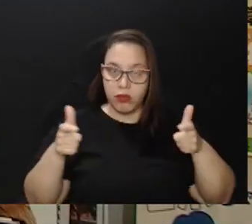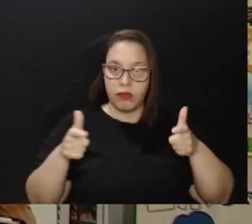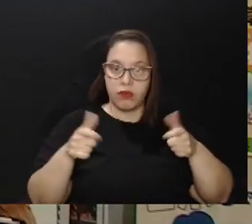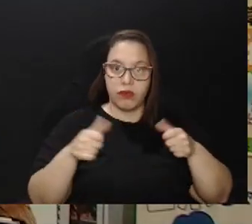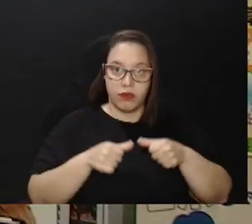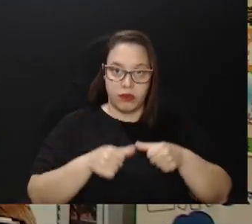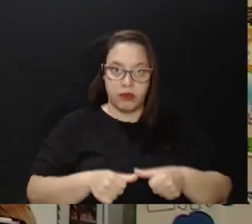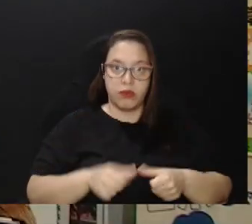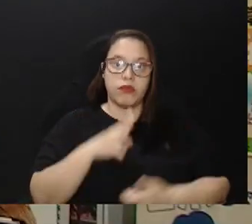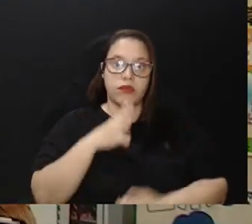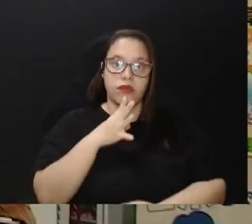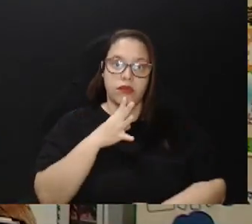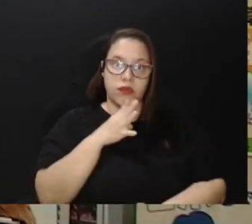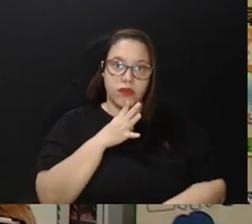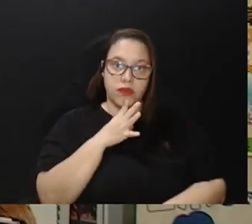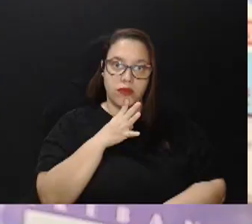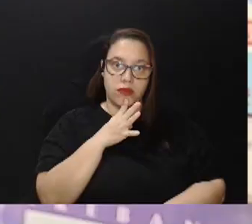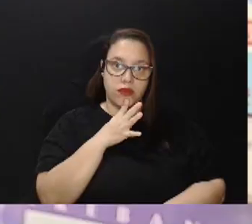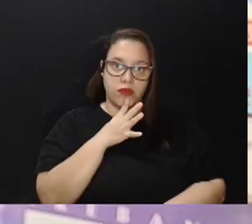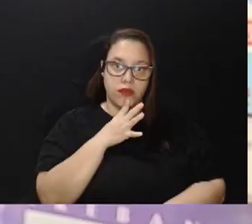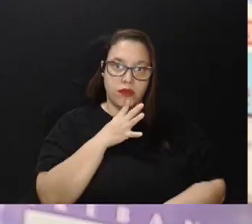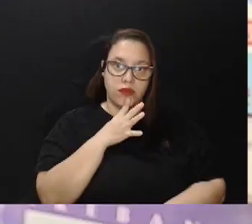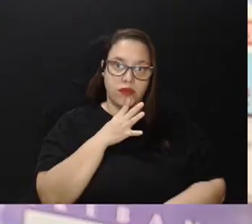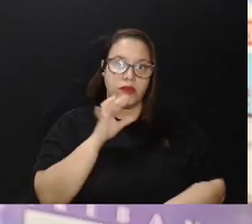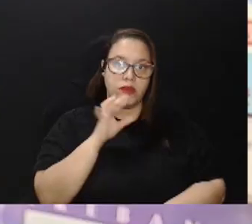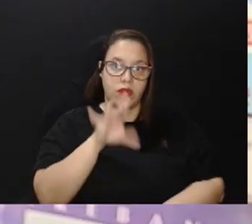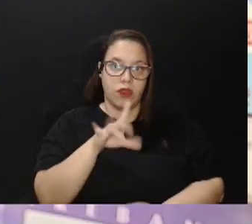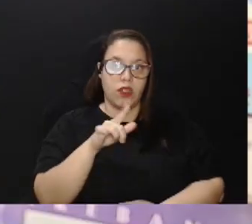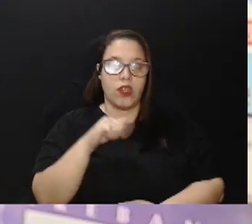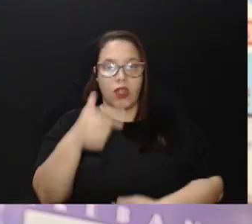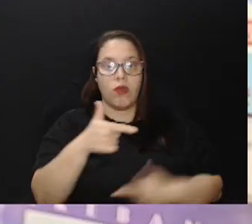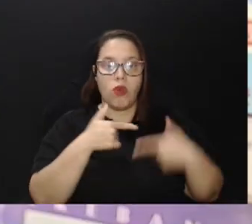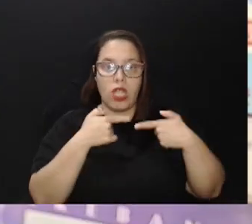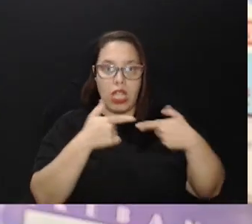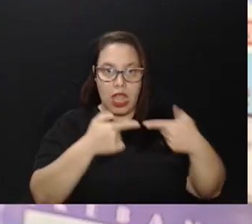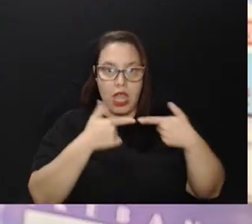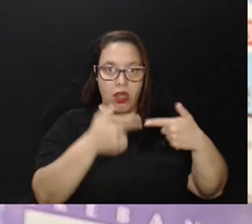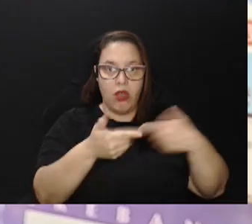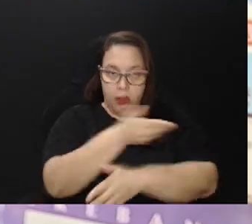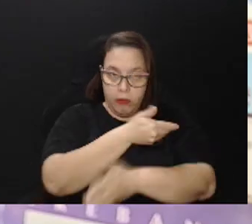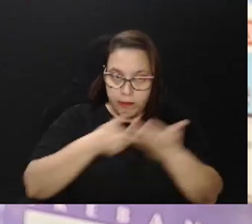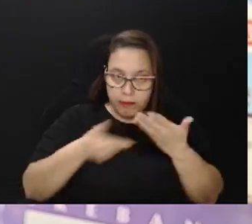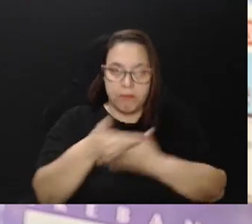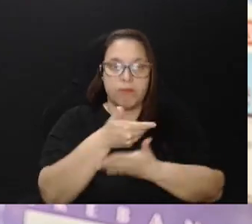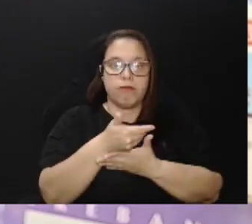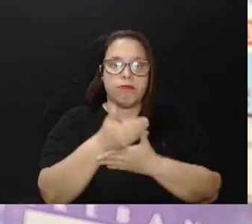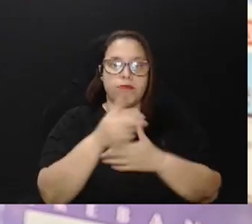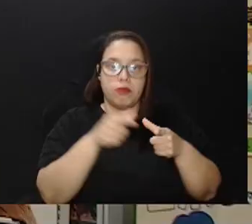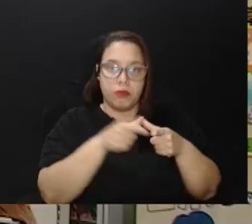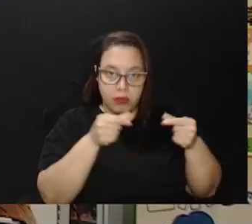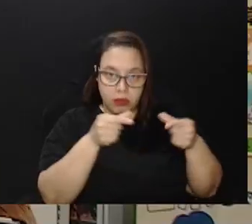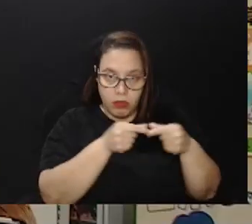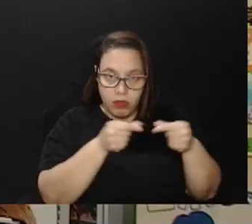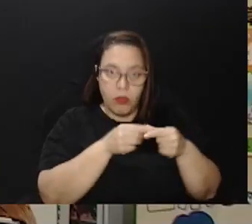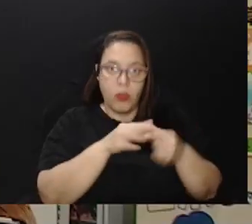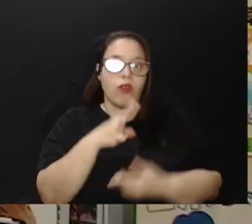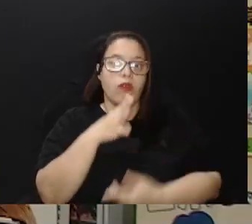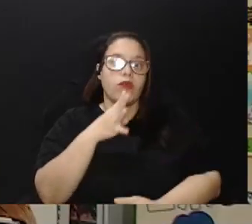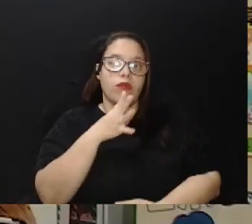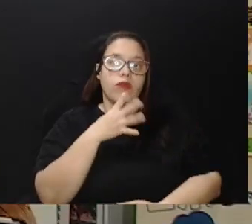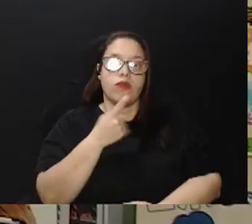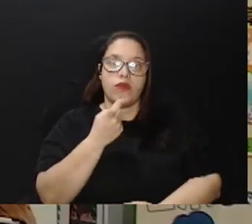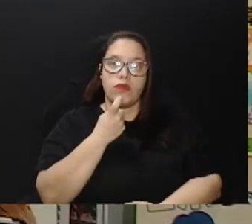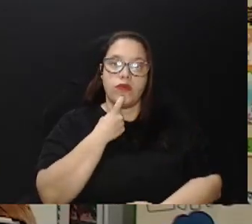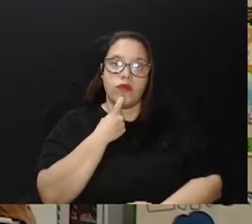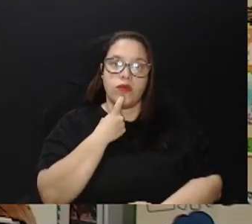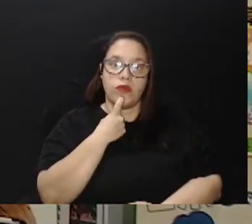conhecida, foi só depois da guerra. O que contribuiu muito para que os japoneses conhecessem Campinas foi a